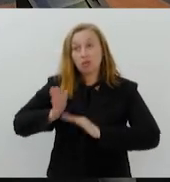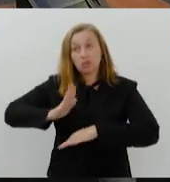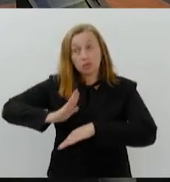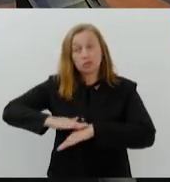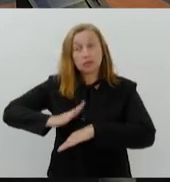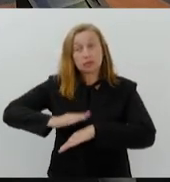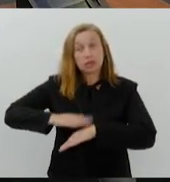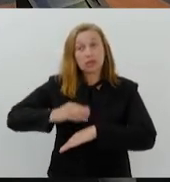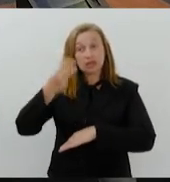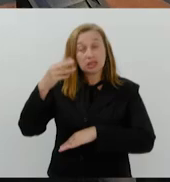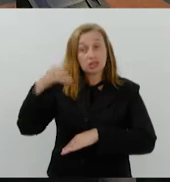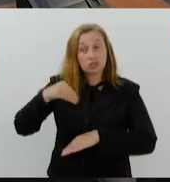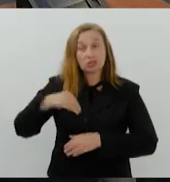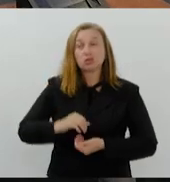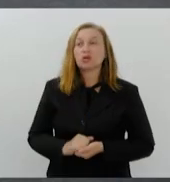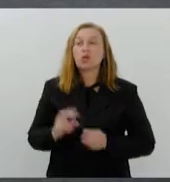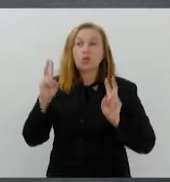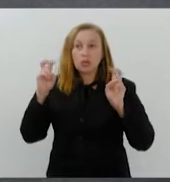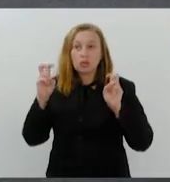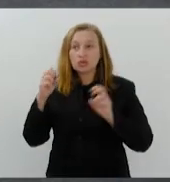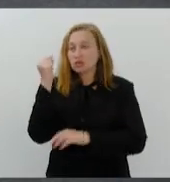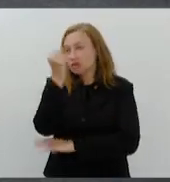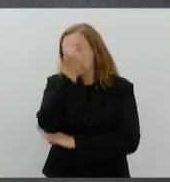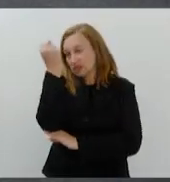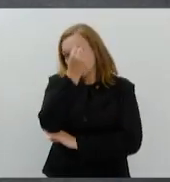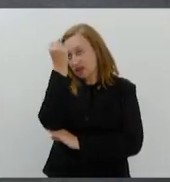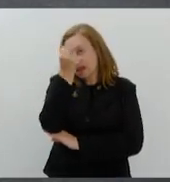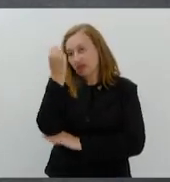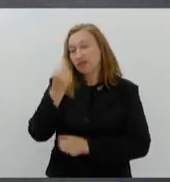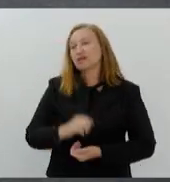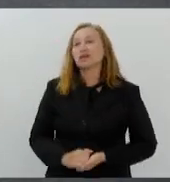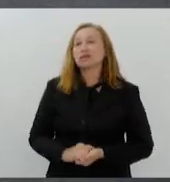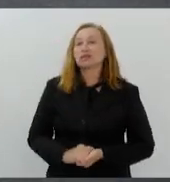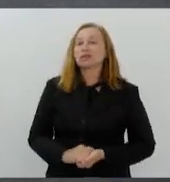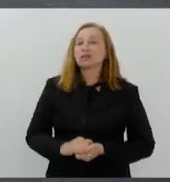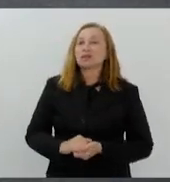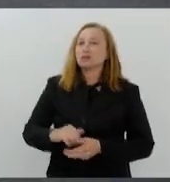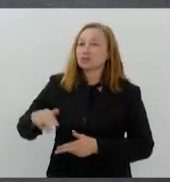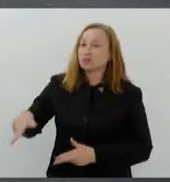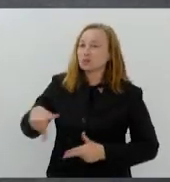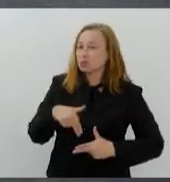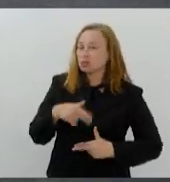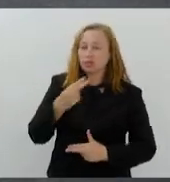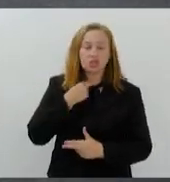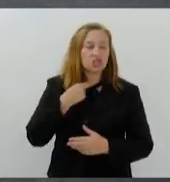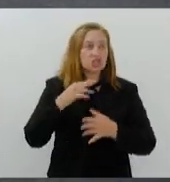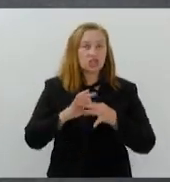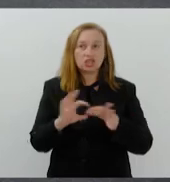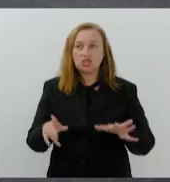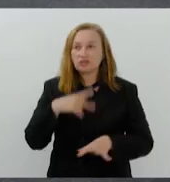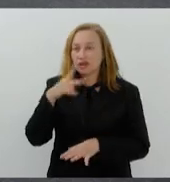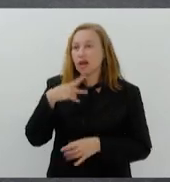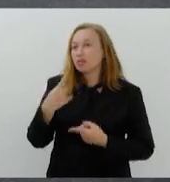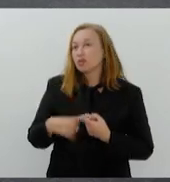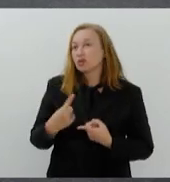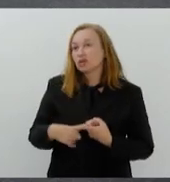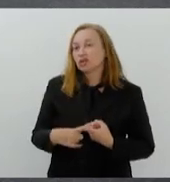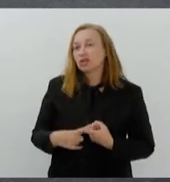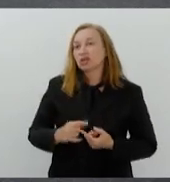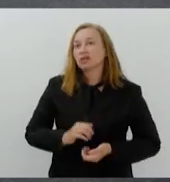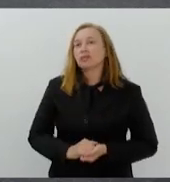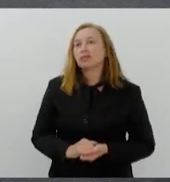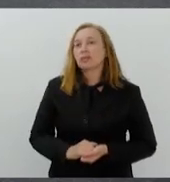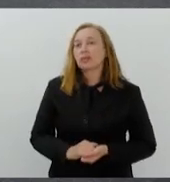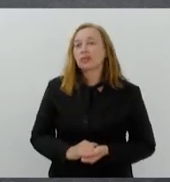brevidade, no máximo 3 minutos. O assunto é grave que me traz à tribuna hoje, eu não poderia deixar de fazê-lo, inclusive porque, por conta